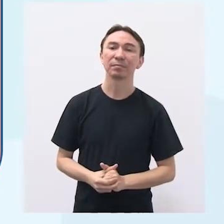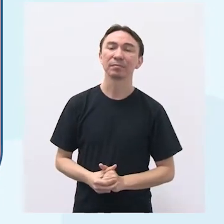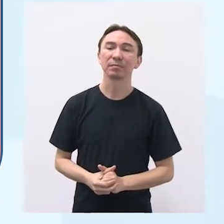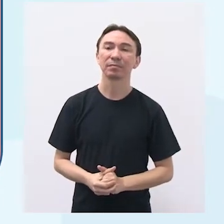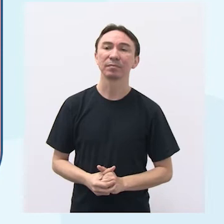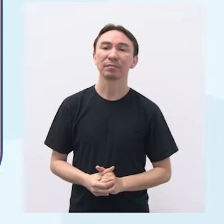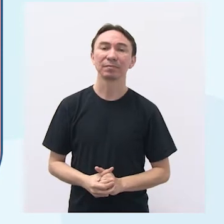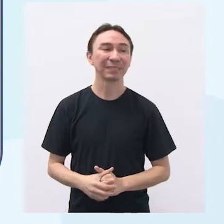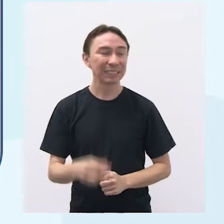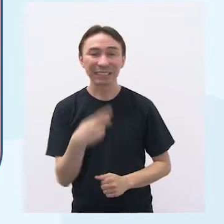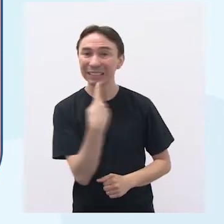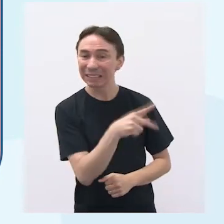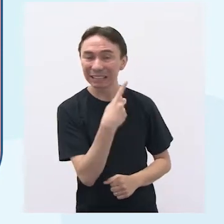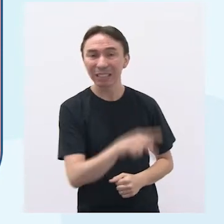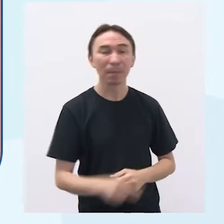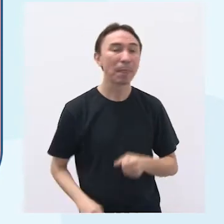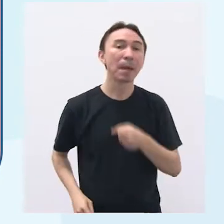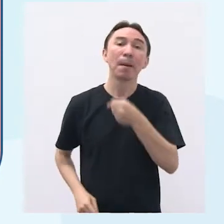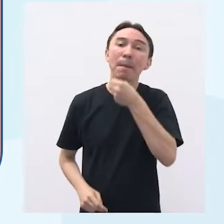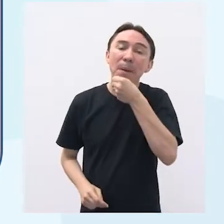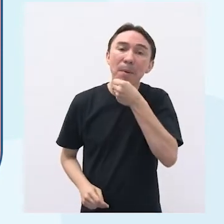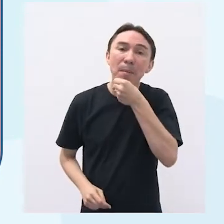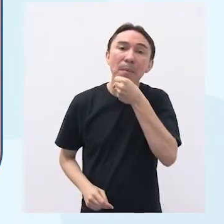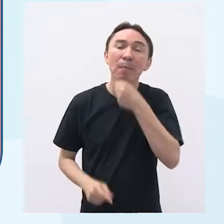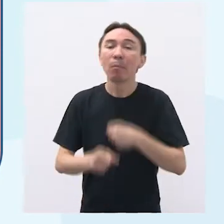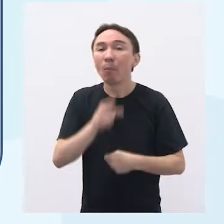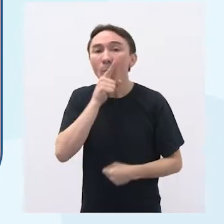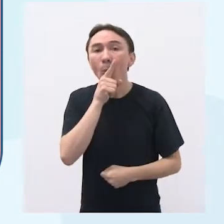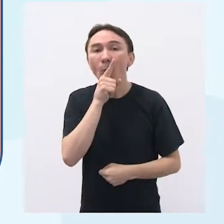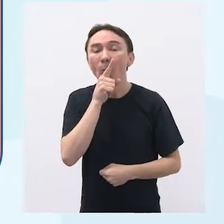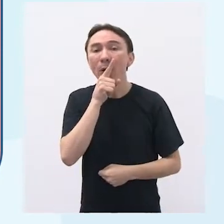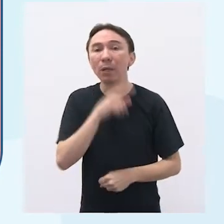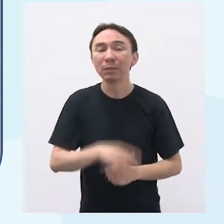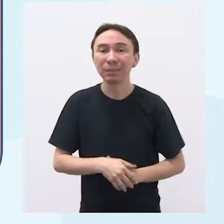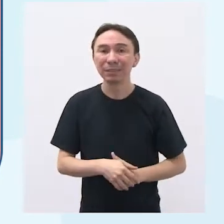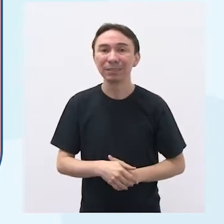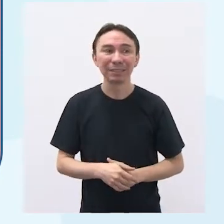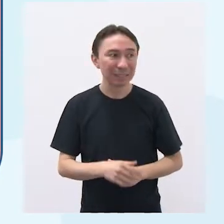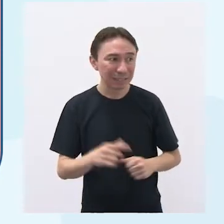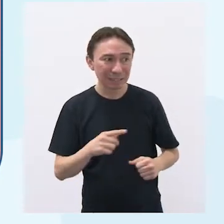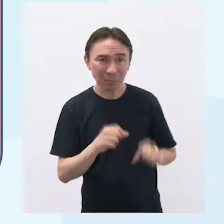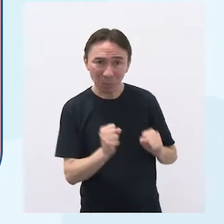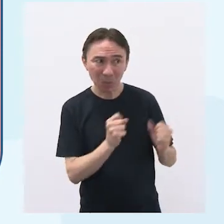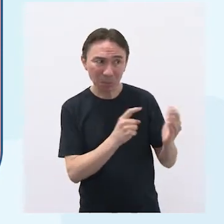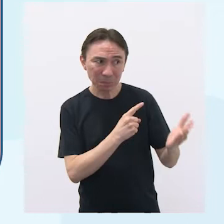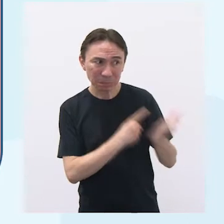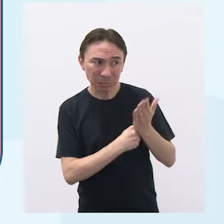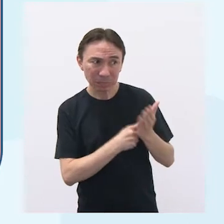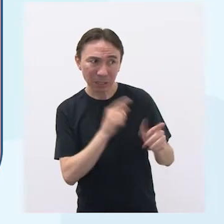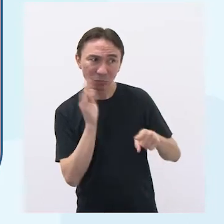Eu não estou ouvindo. Adriano, se puder me ajudar com a Raquel.